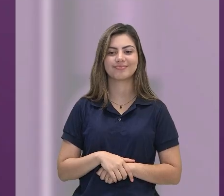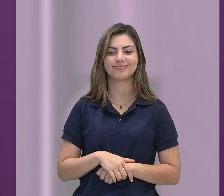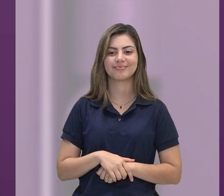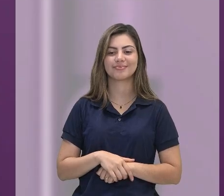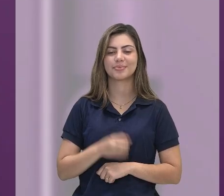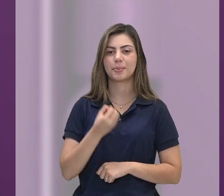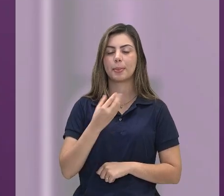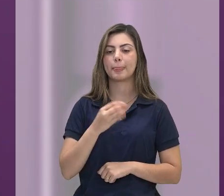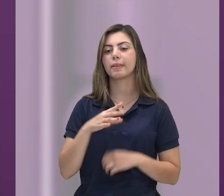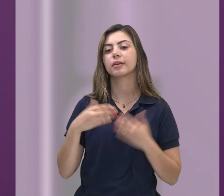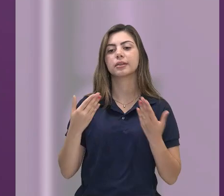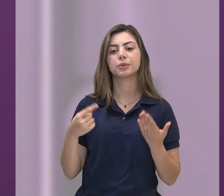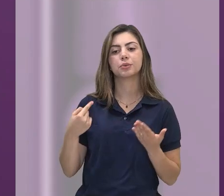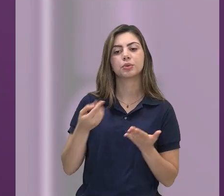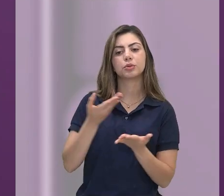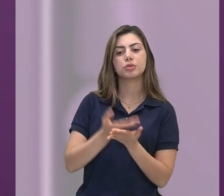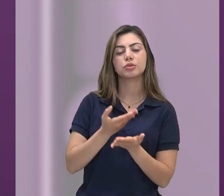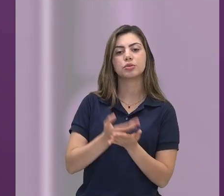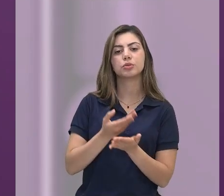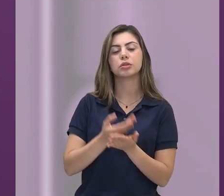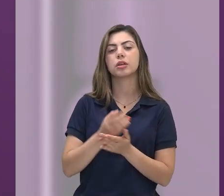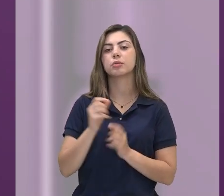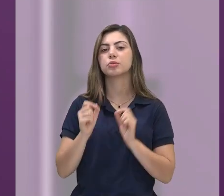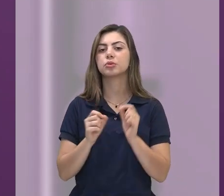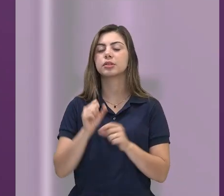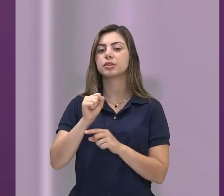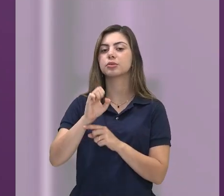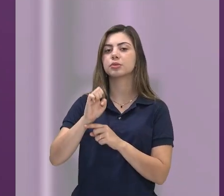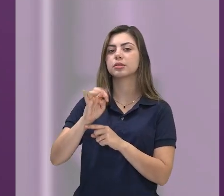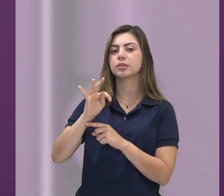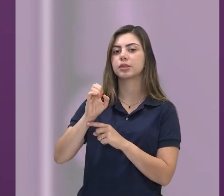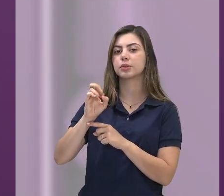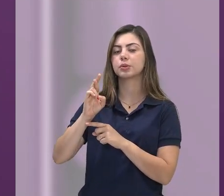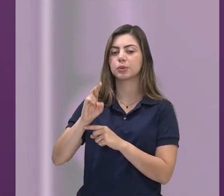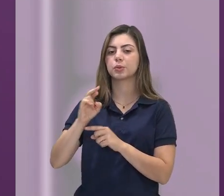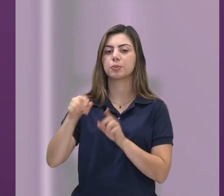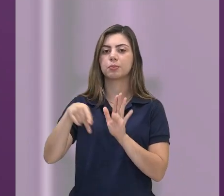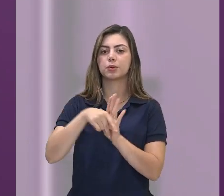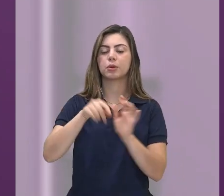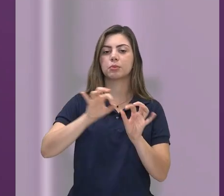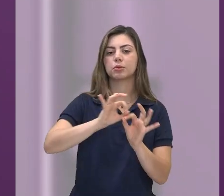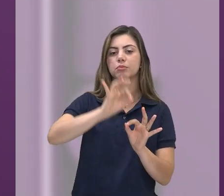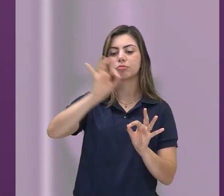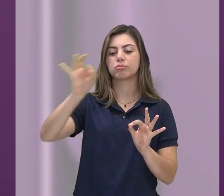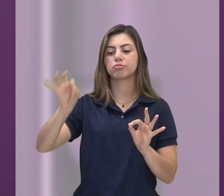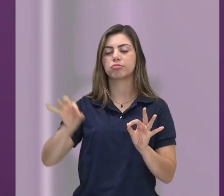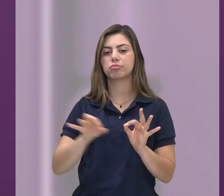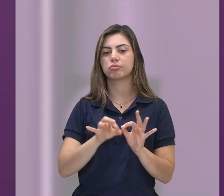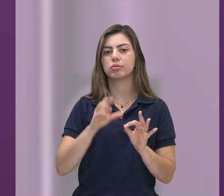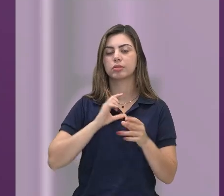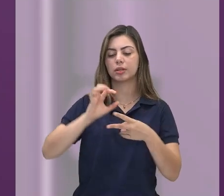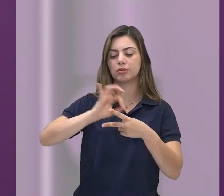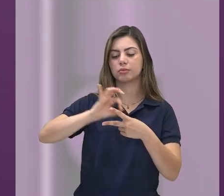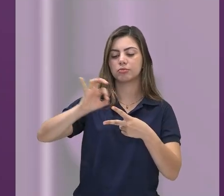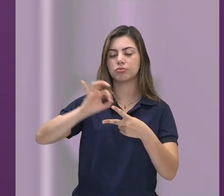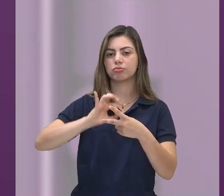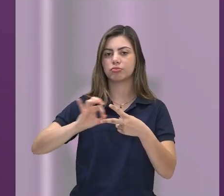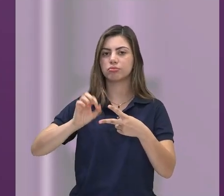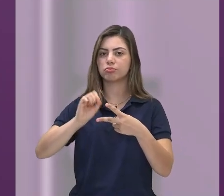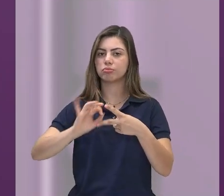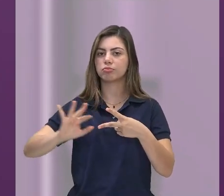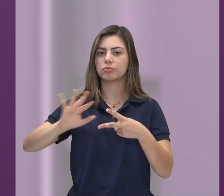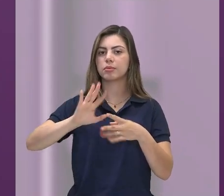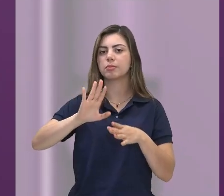Muito bem, então vimos aí o que é o setor circular, né? Que é a região formada, né, pelo um arco formado numa circunferência. Vamos para o nosso